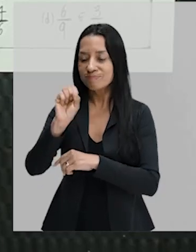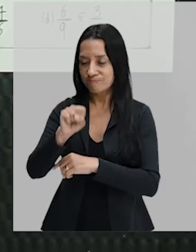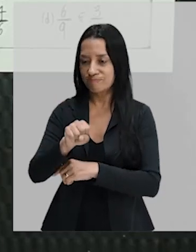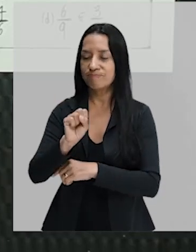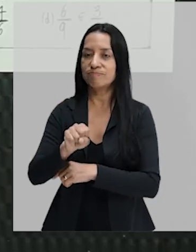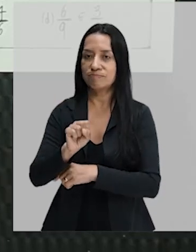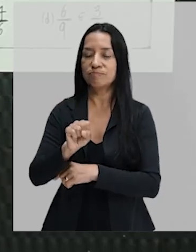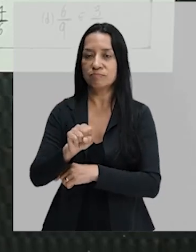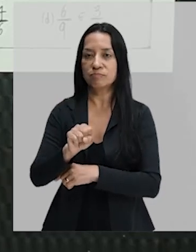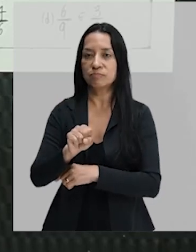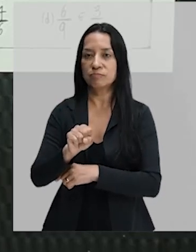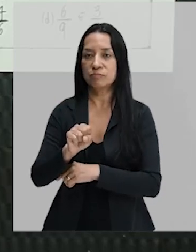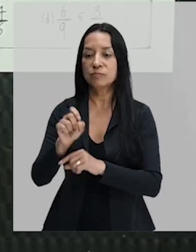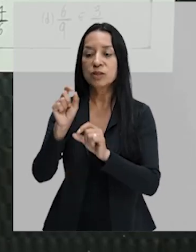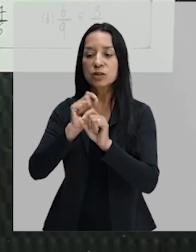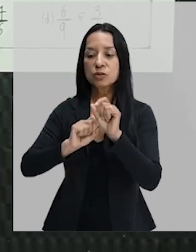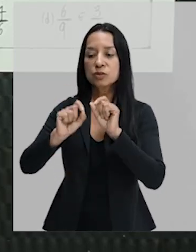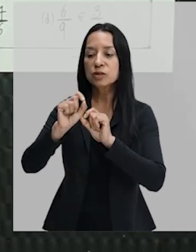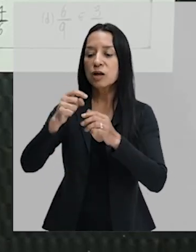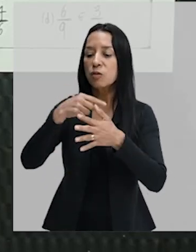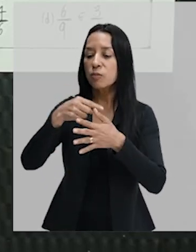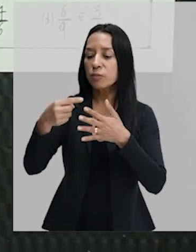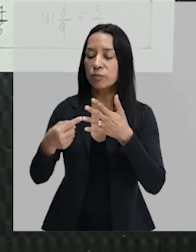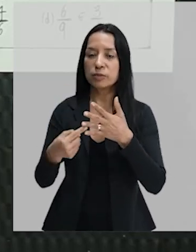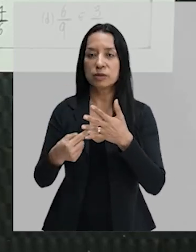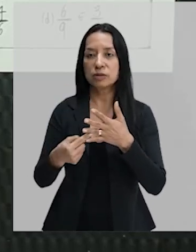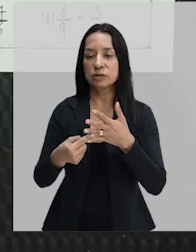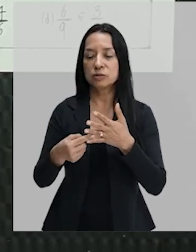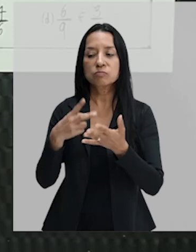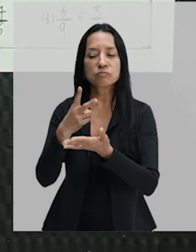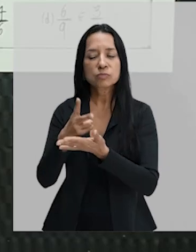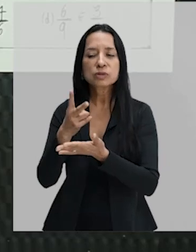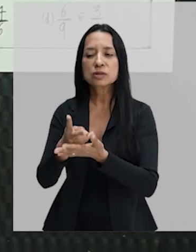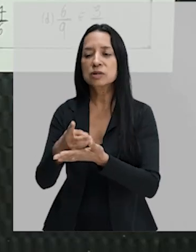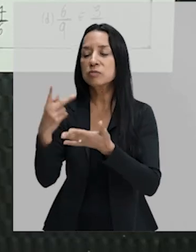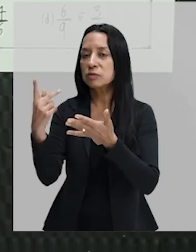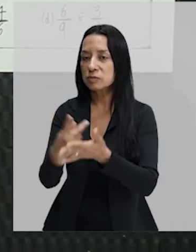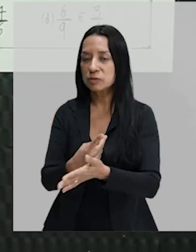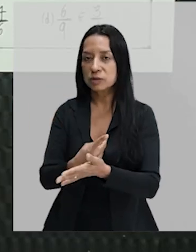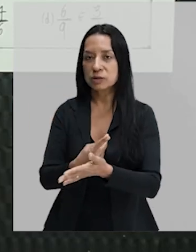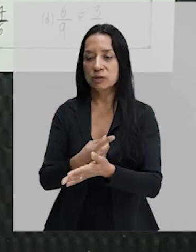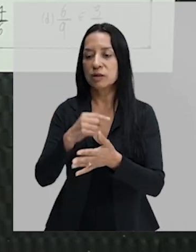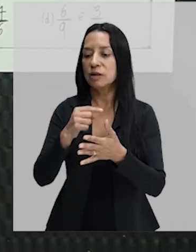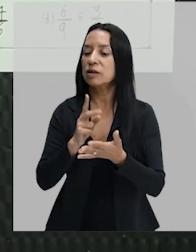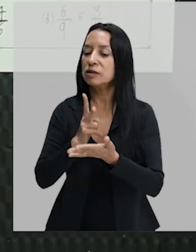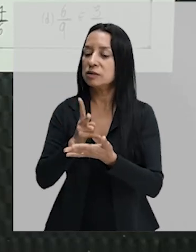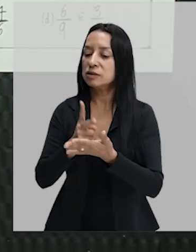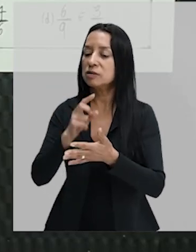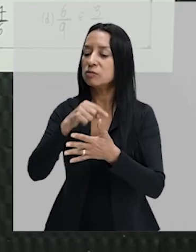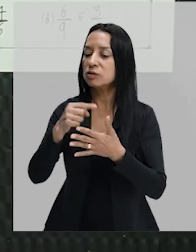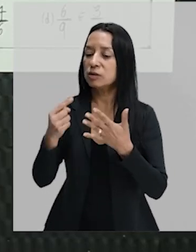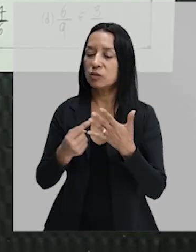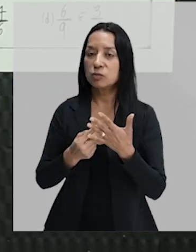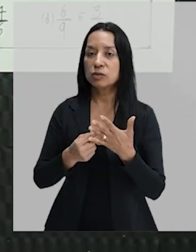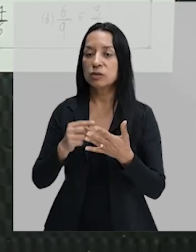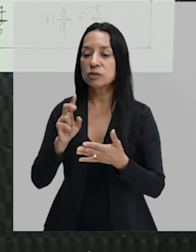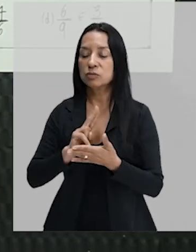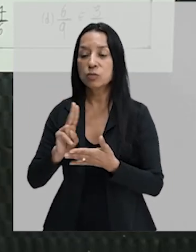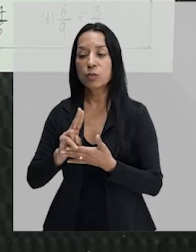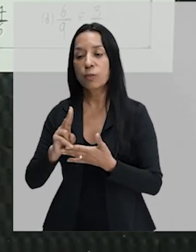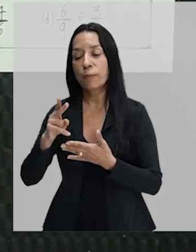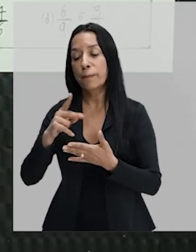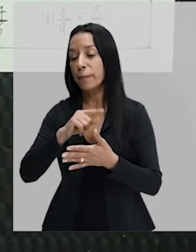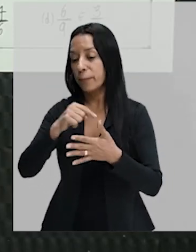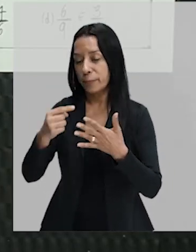Exatamente. Tá? Isso aqui é uma propriedade, porque sempre vai acontecer. Se sempre acontece, se chama de